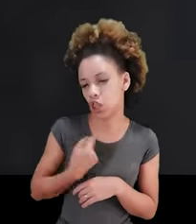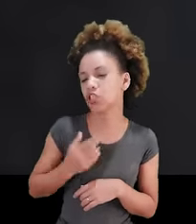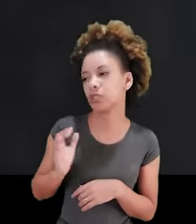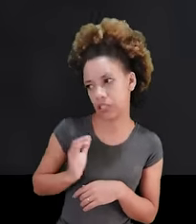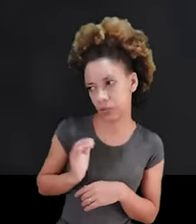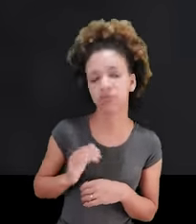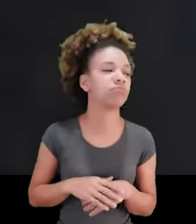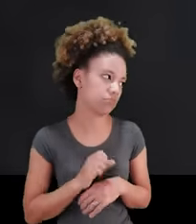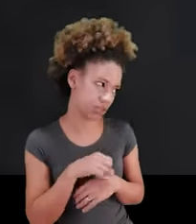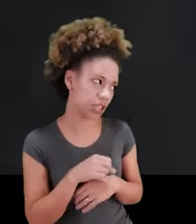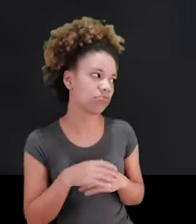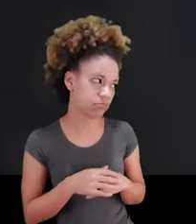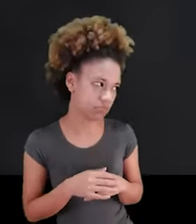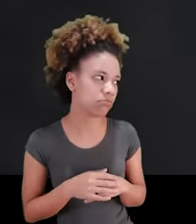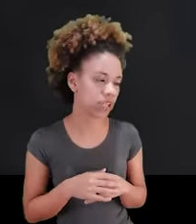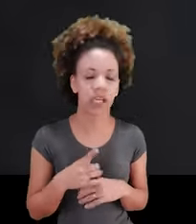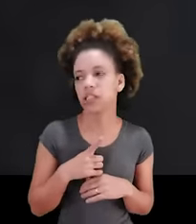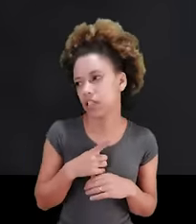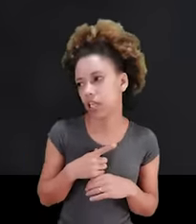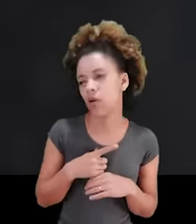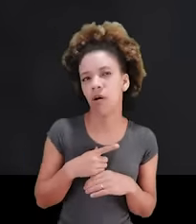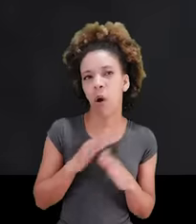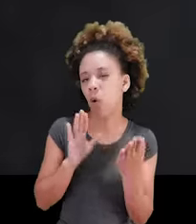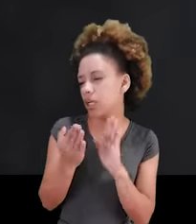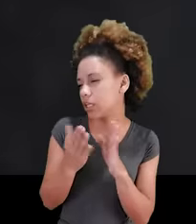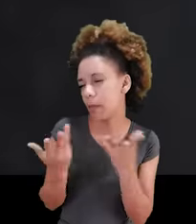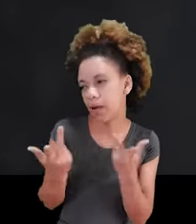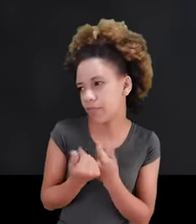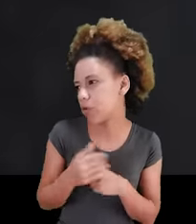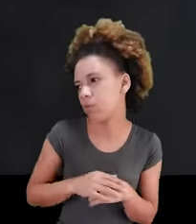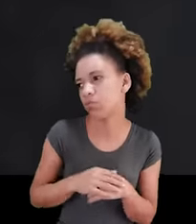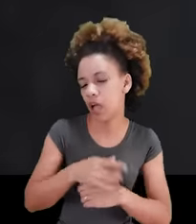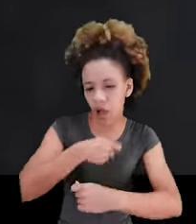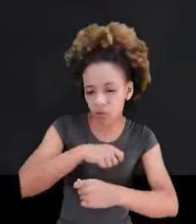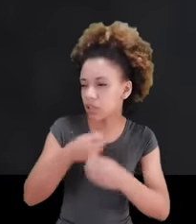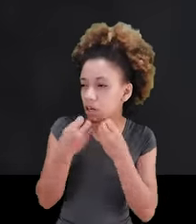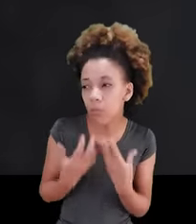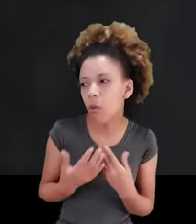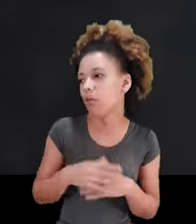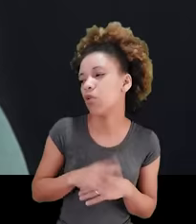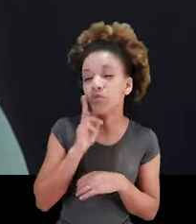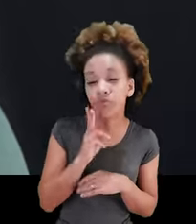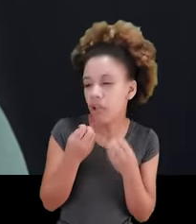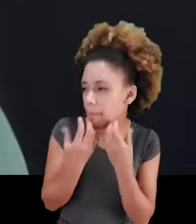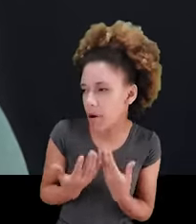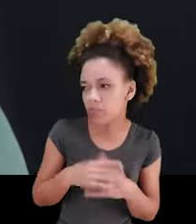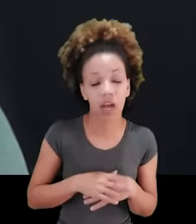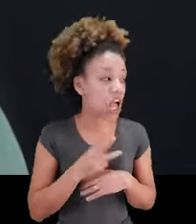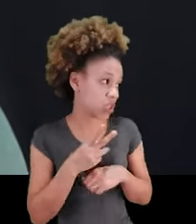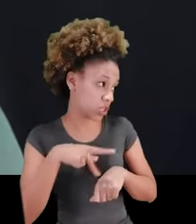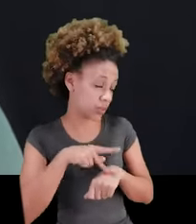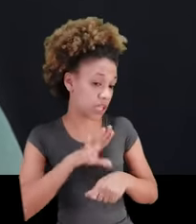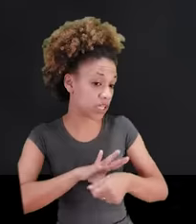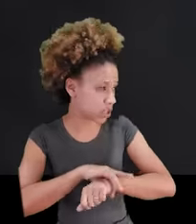São. O vinho é ótimo, o queijo é ótimo, o clima é ótimo. A segurança. É o terceiro país